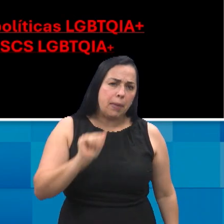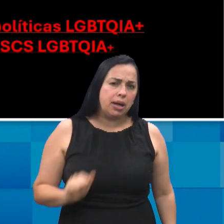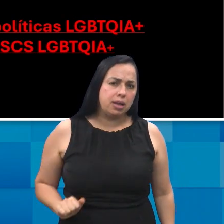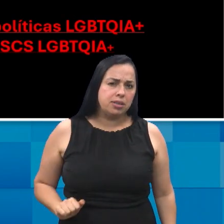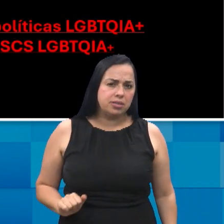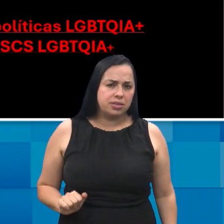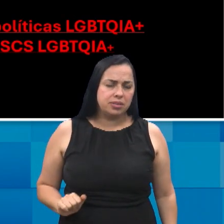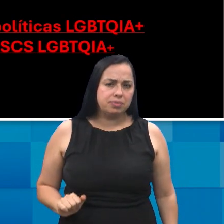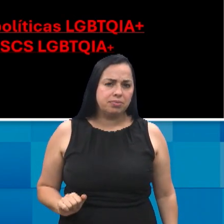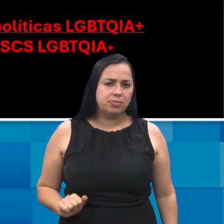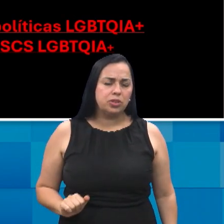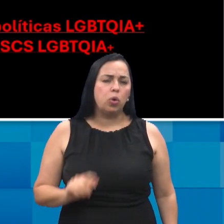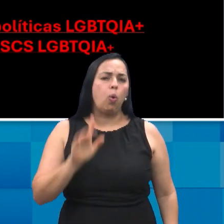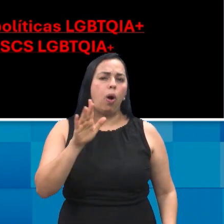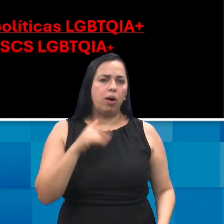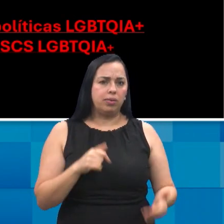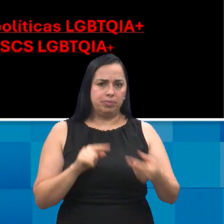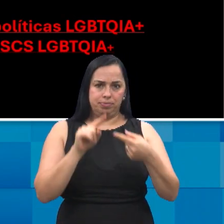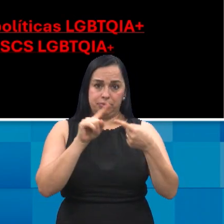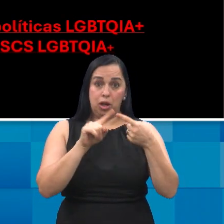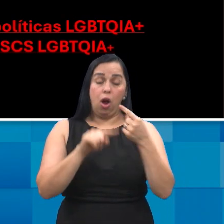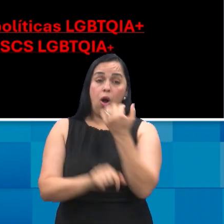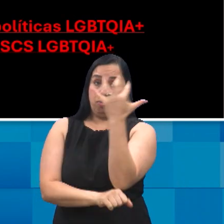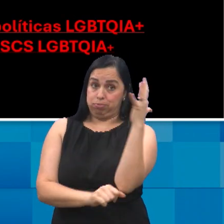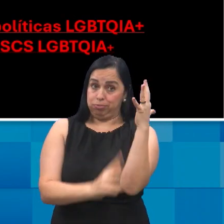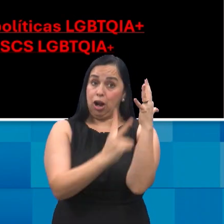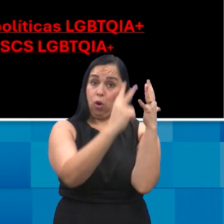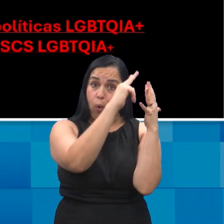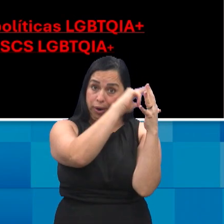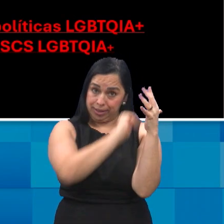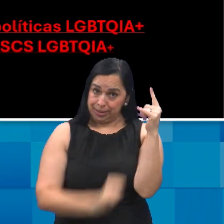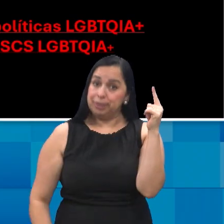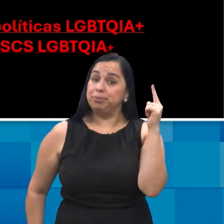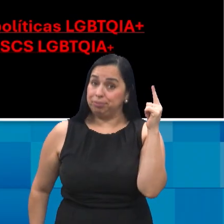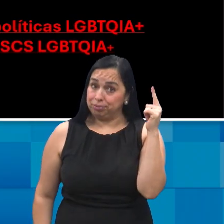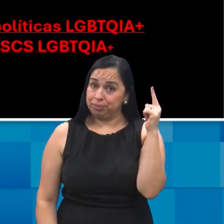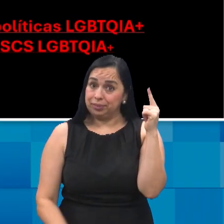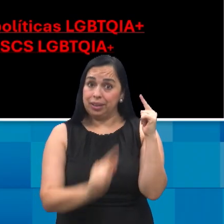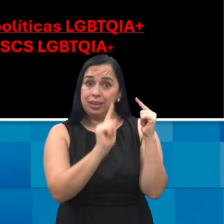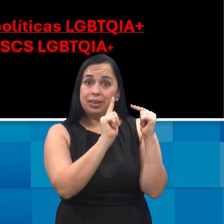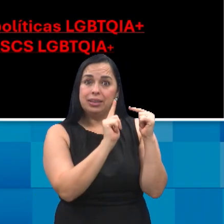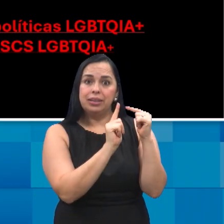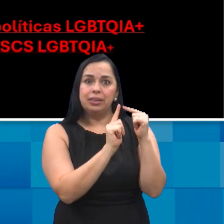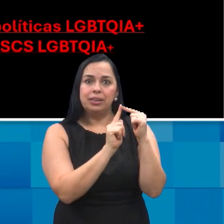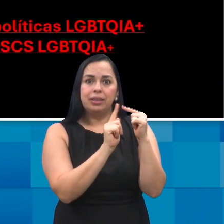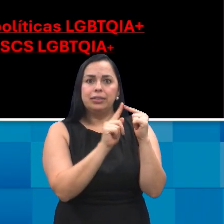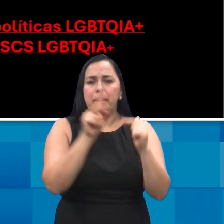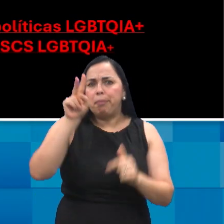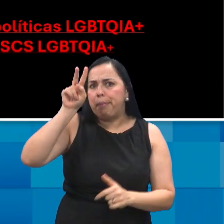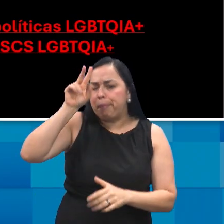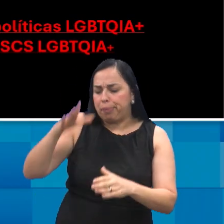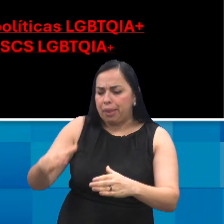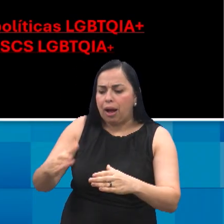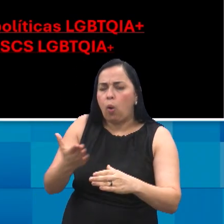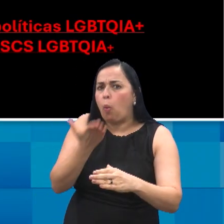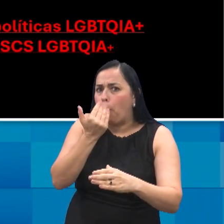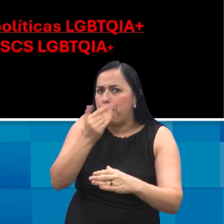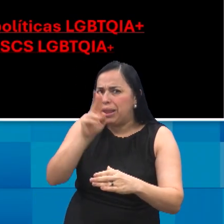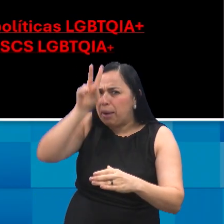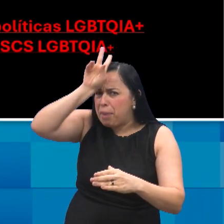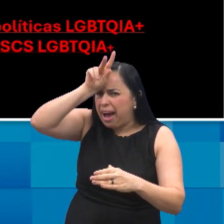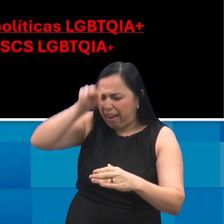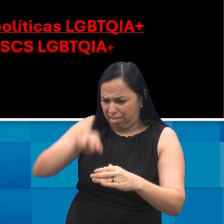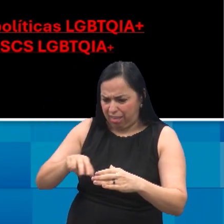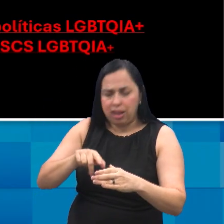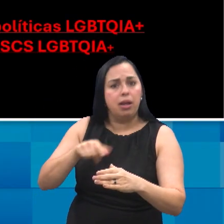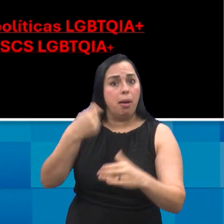a favor com o PT. Poda de árvore, certo? Sobre barata na marmita do UPA, uma coisa importante, tem que votar a favor de